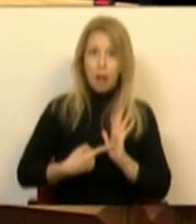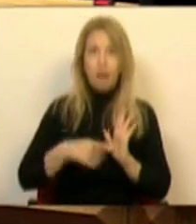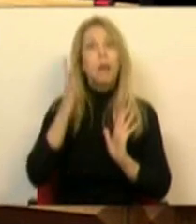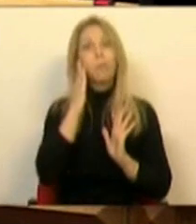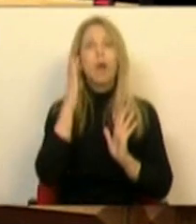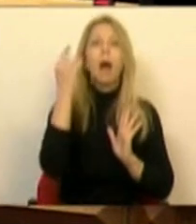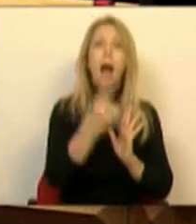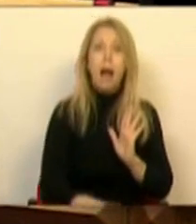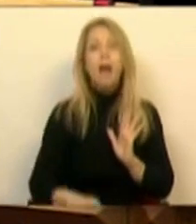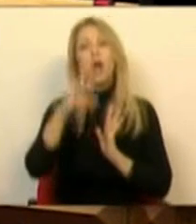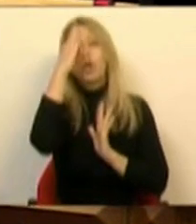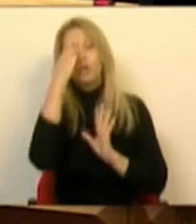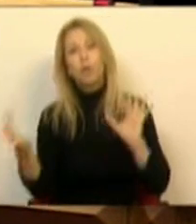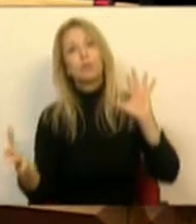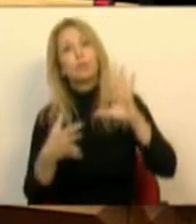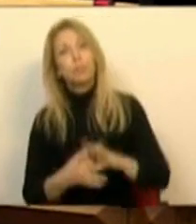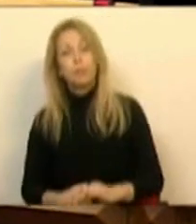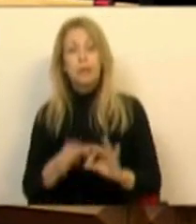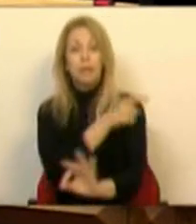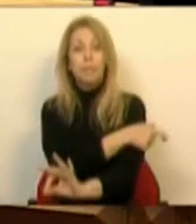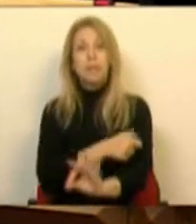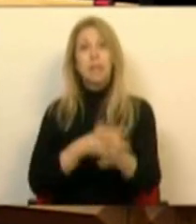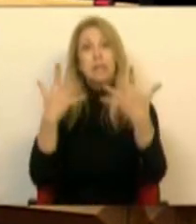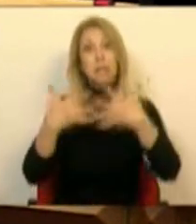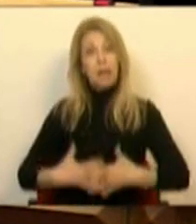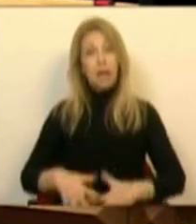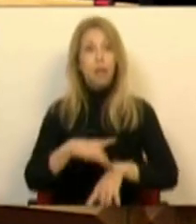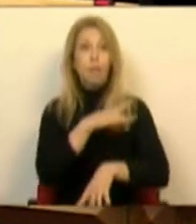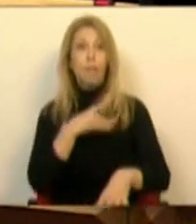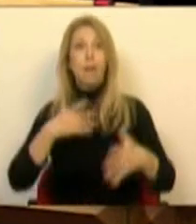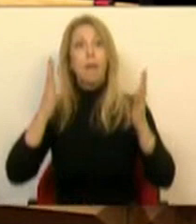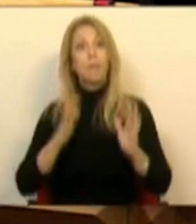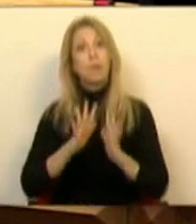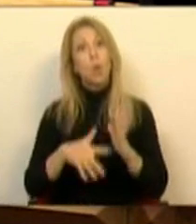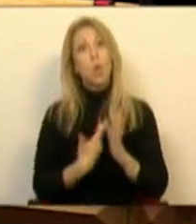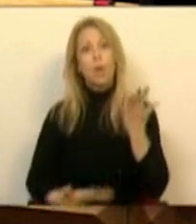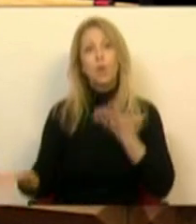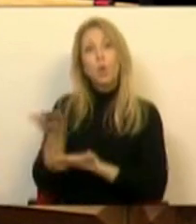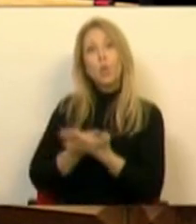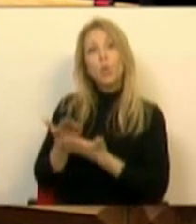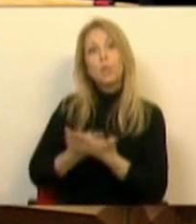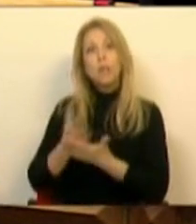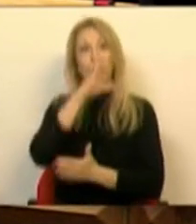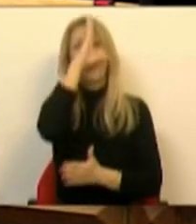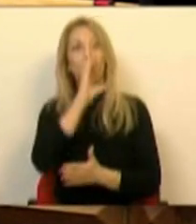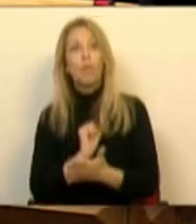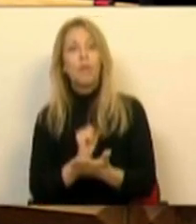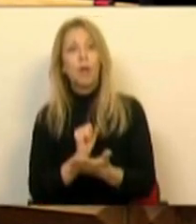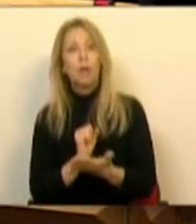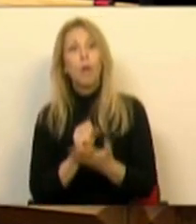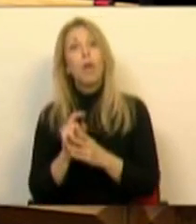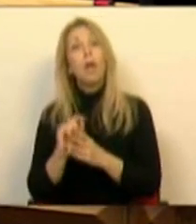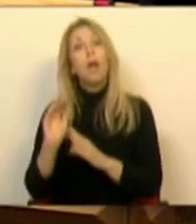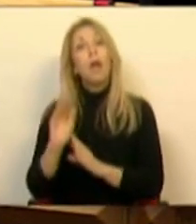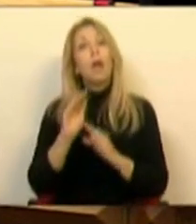curso. Tem que ser um esforço conjugado dos representantes dos sindicatos dos médicos, que precisam desenvolver um quadro negocial com o Governo que tenha num vértice os médicos